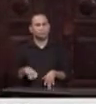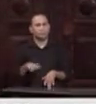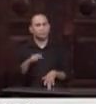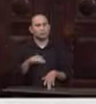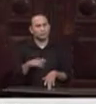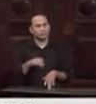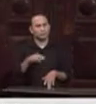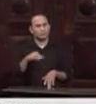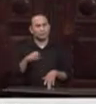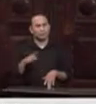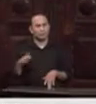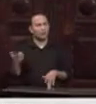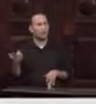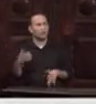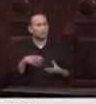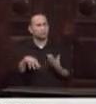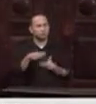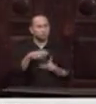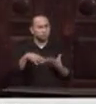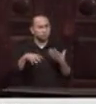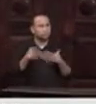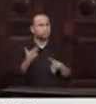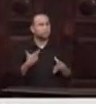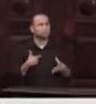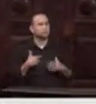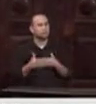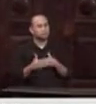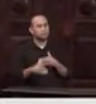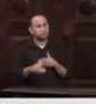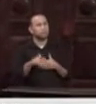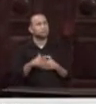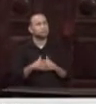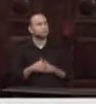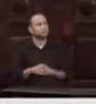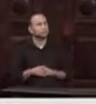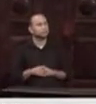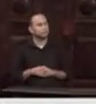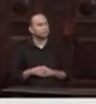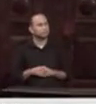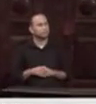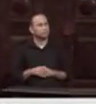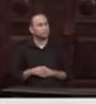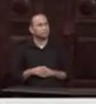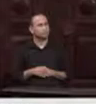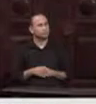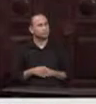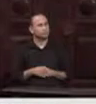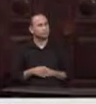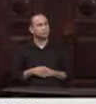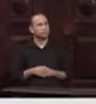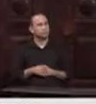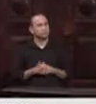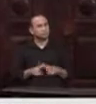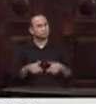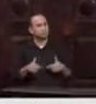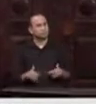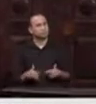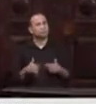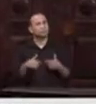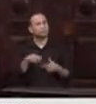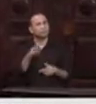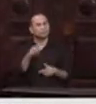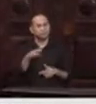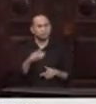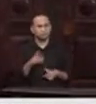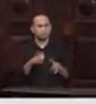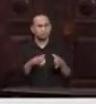enfim, no conjunto dos aspectos e iniciativas que constituem, né, a gestão do Rodrigo na área de